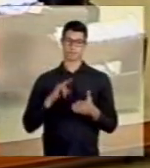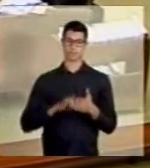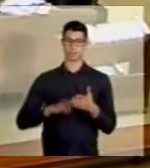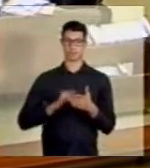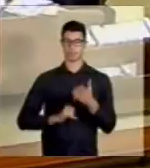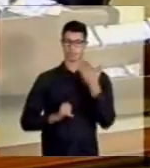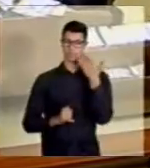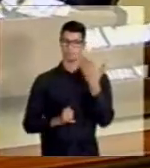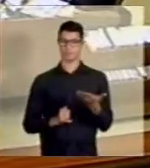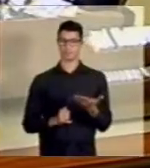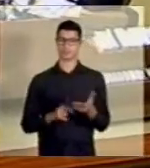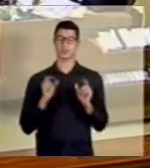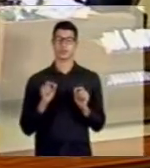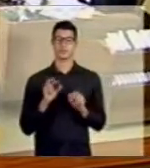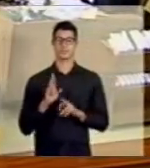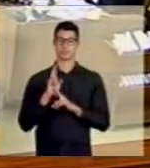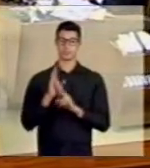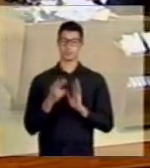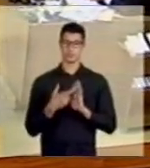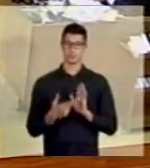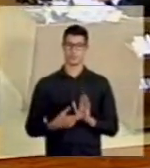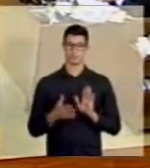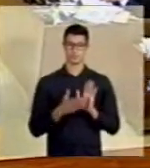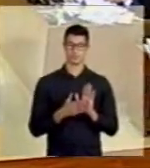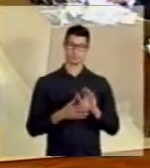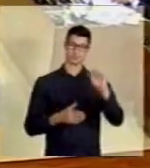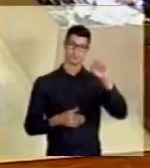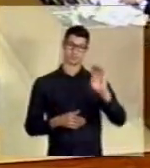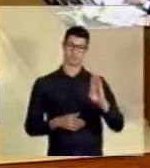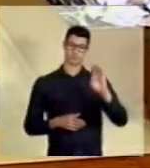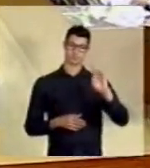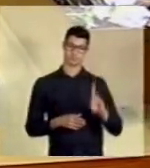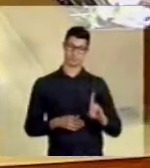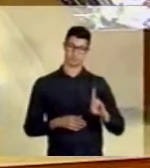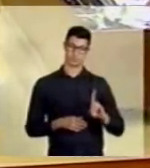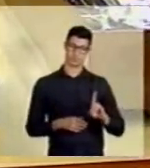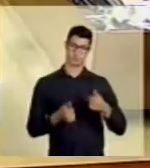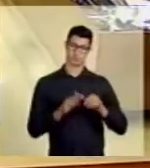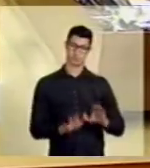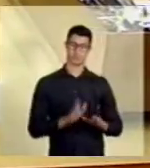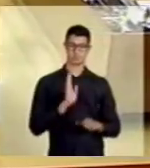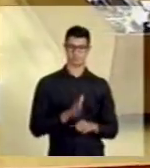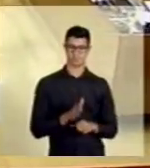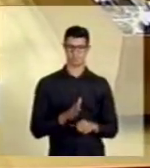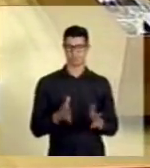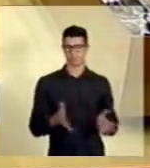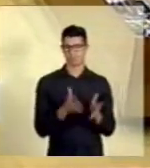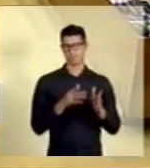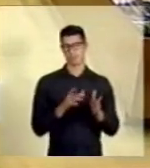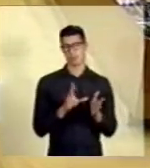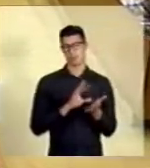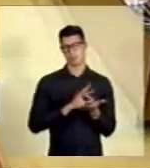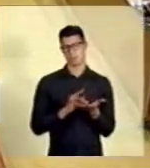documentos apresentados, que os requisitos previstos nos itens A, B e D estão indubitavelmente